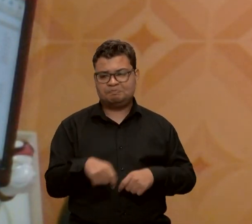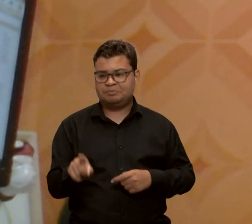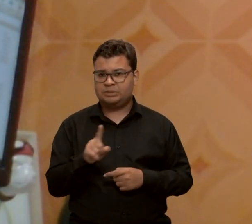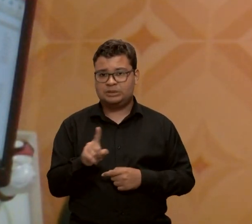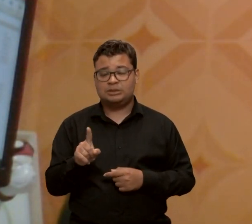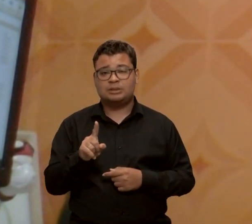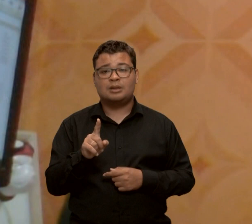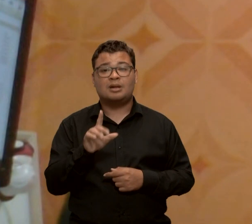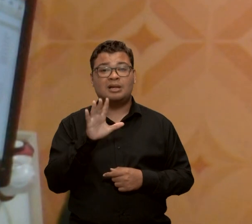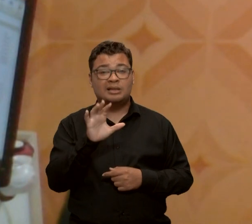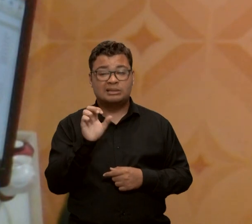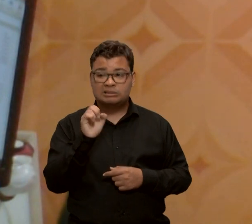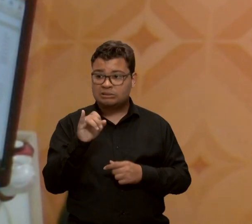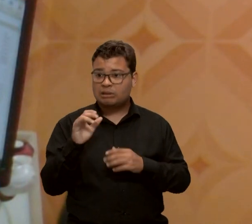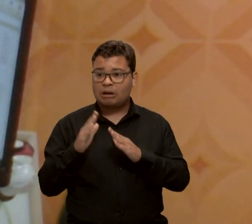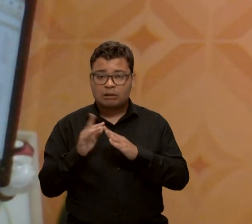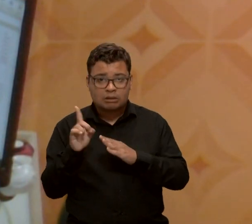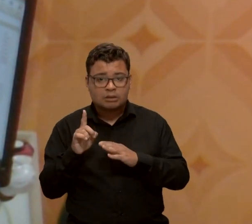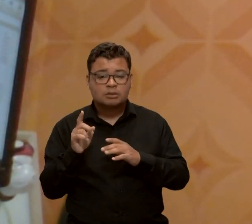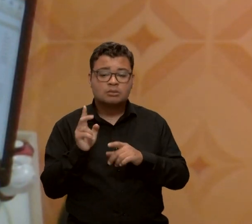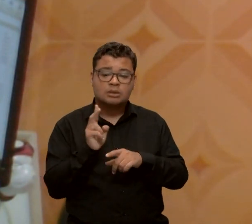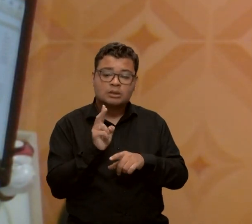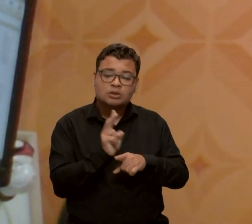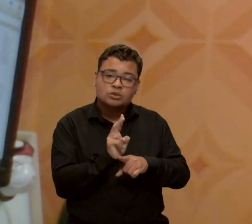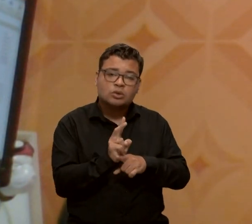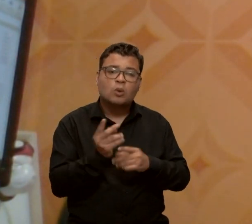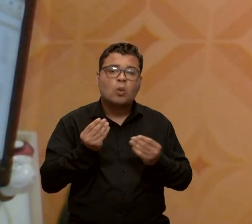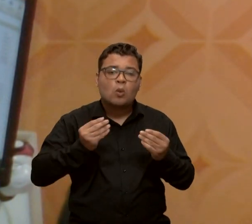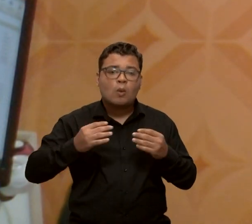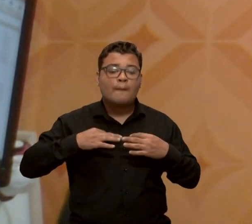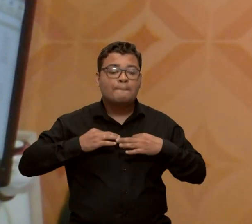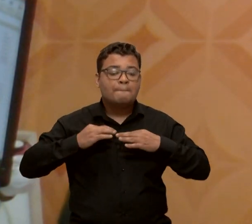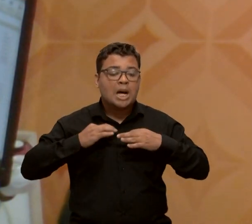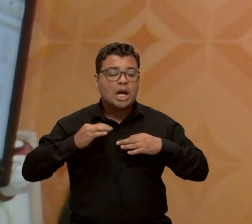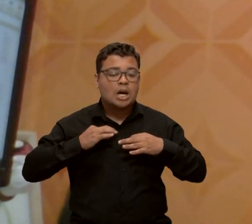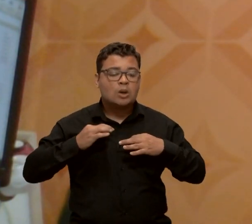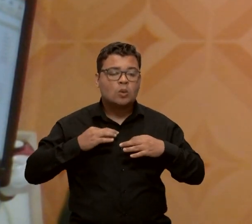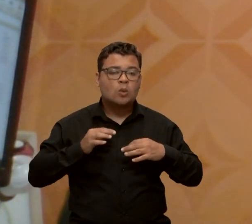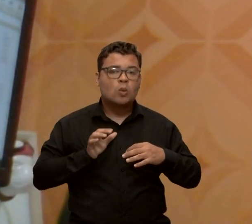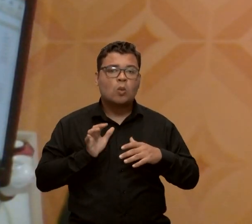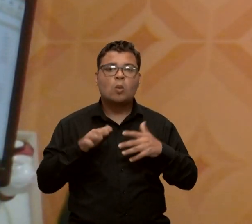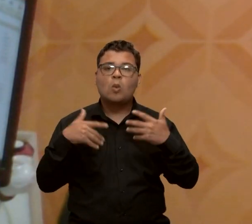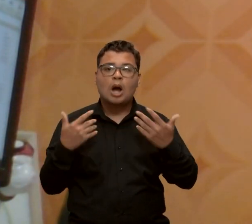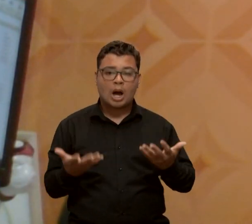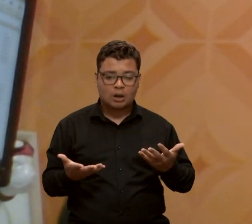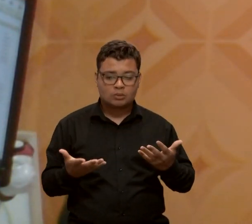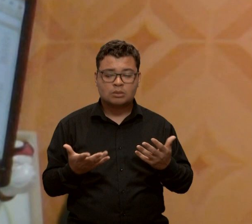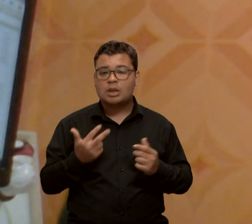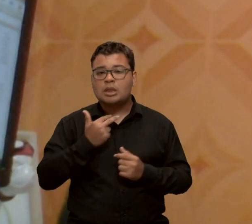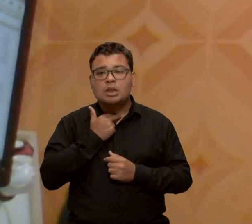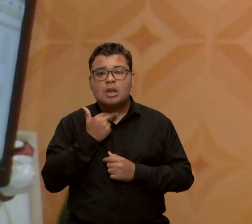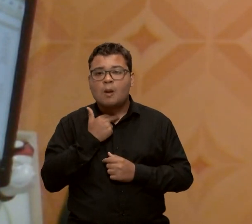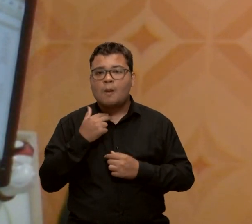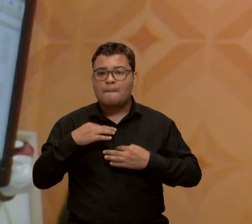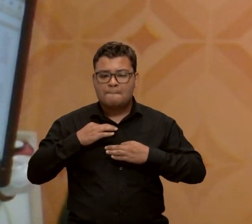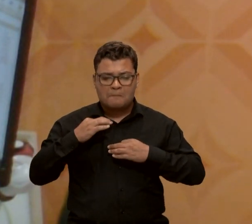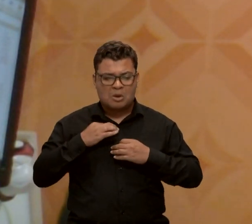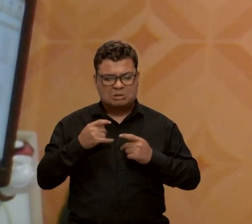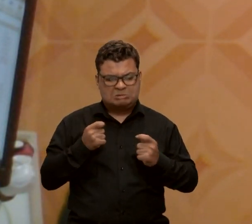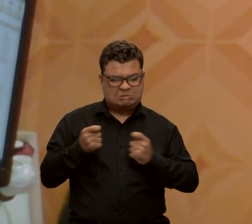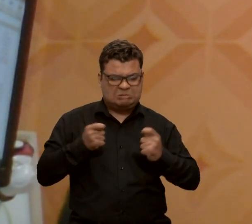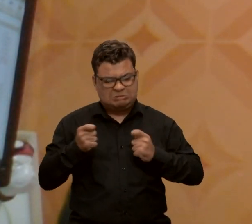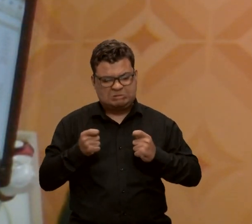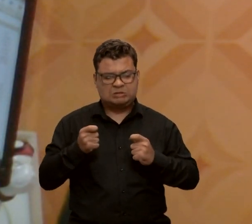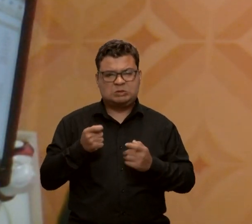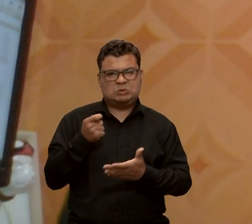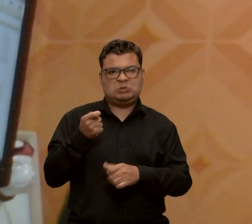com ela é o tipo de tecido, né, que você vai usar. Então, não pode ser um tecido muito rígido, ele tem que